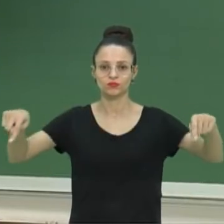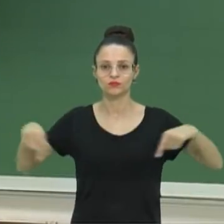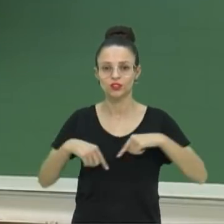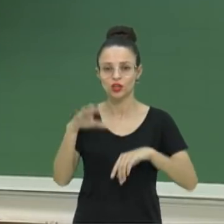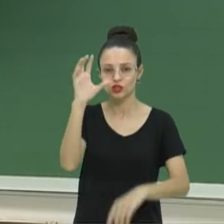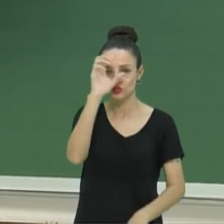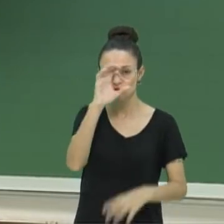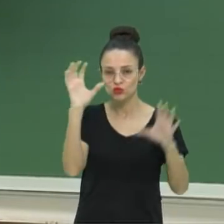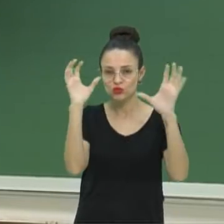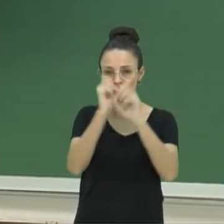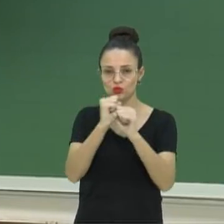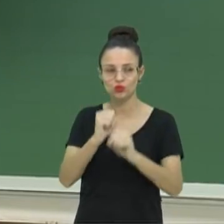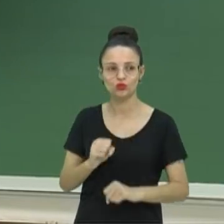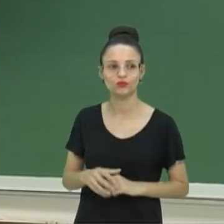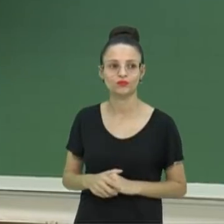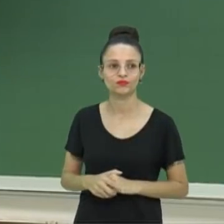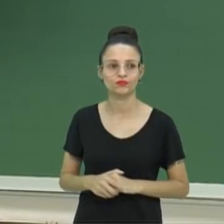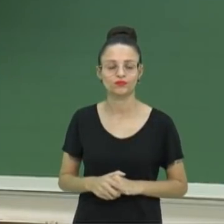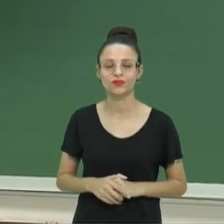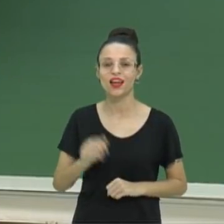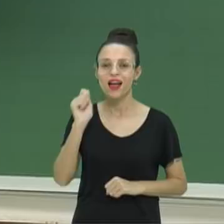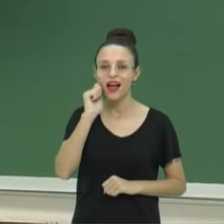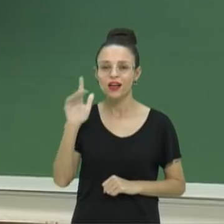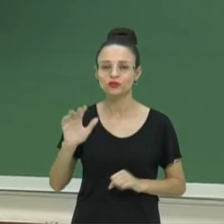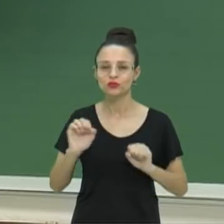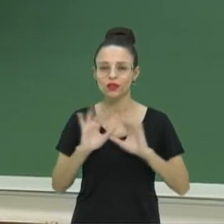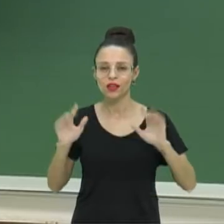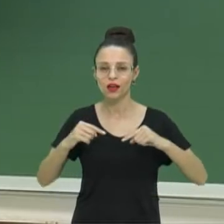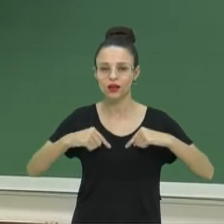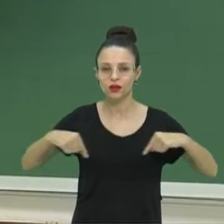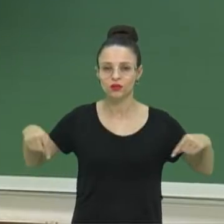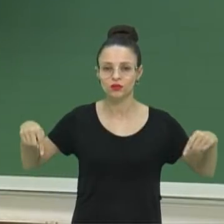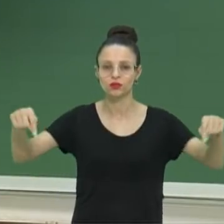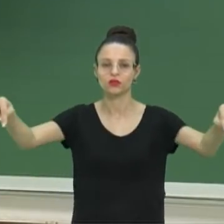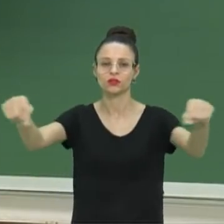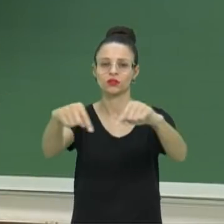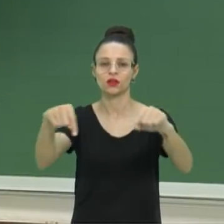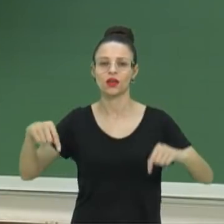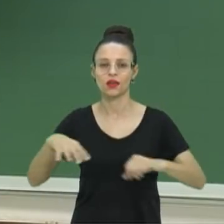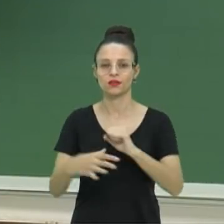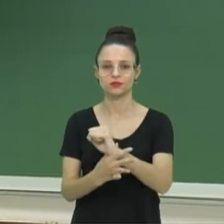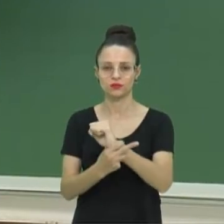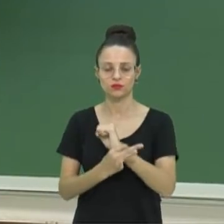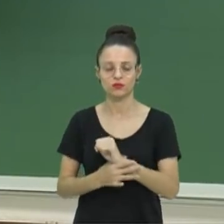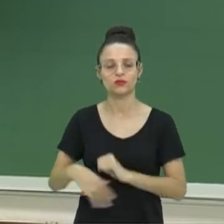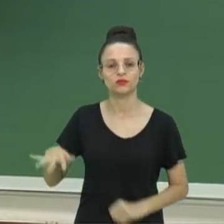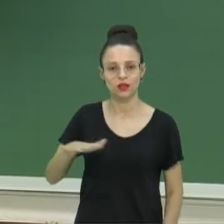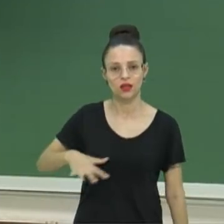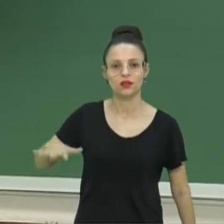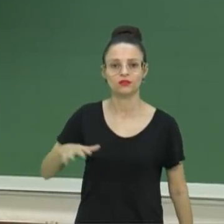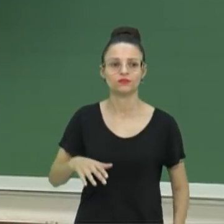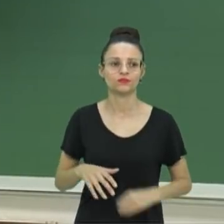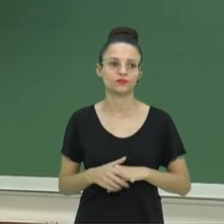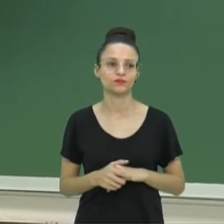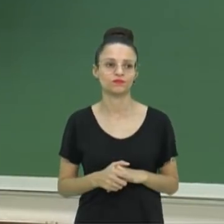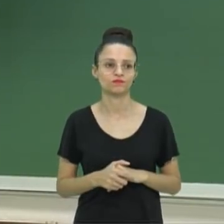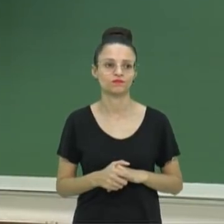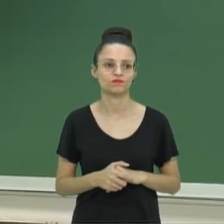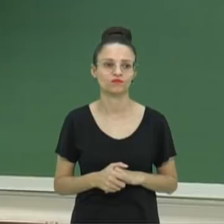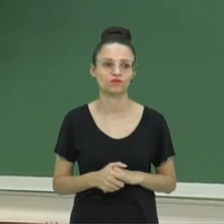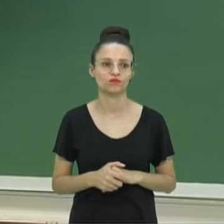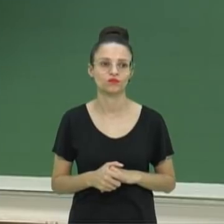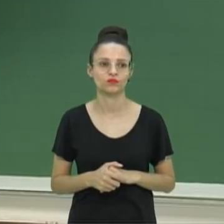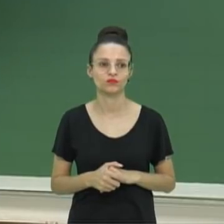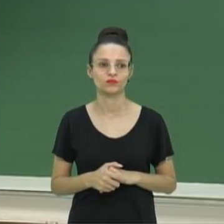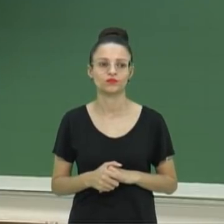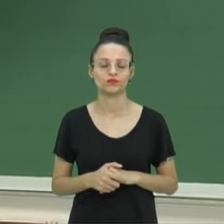escuro, área de segurança aqui fora, né, e essa situação também que é o limite ali, né, entre área de segurança e área de combate, né. Então temos